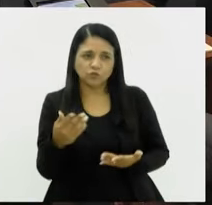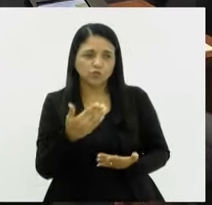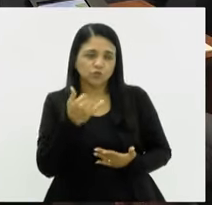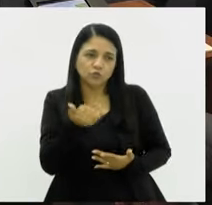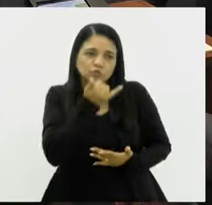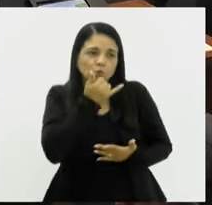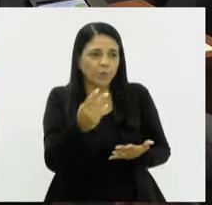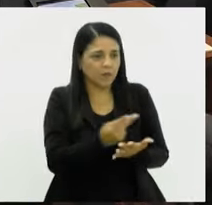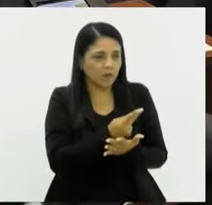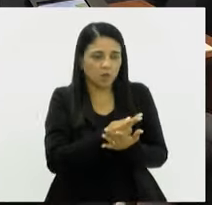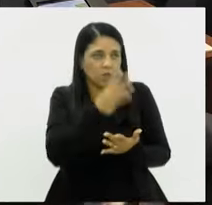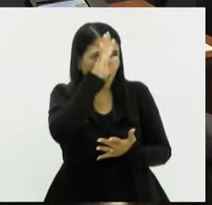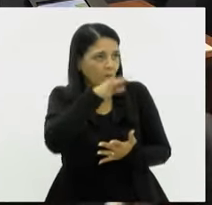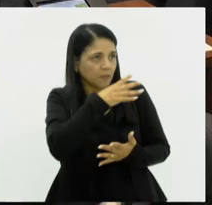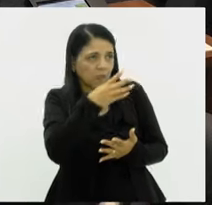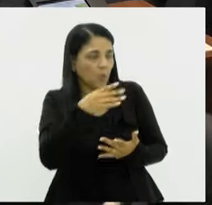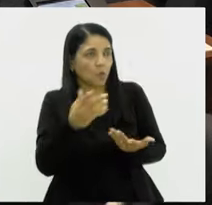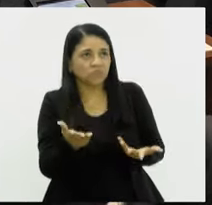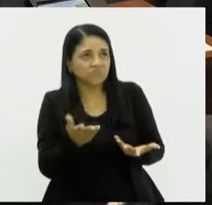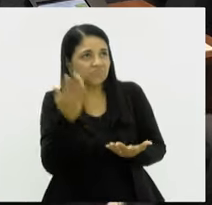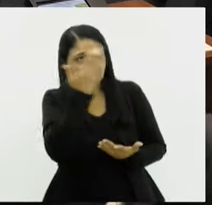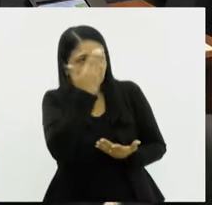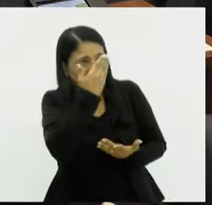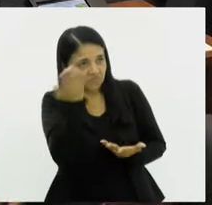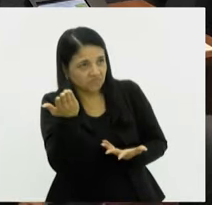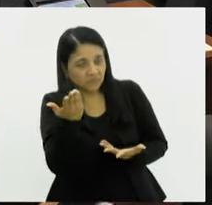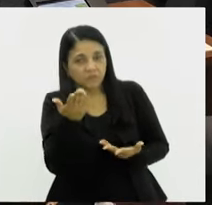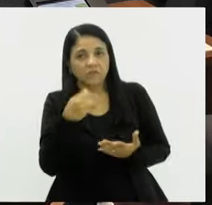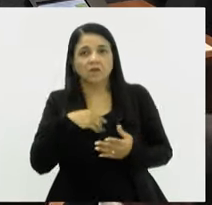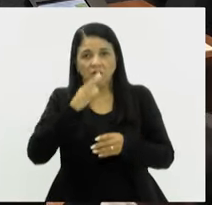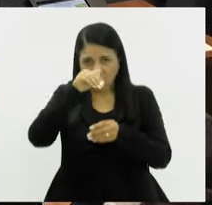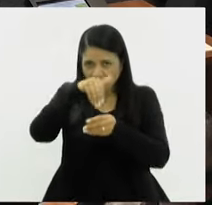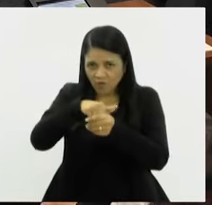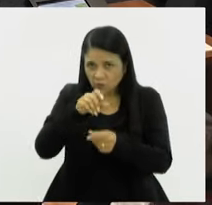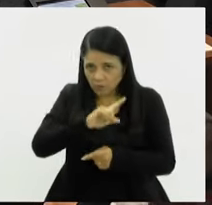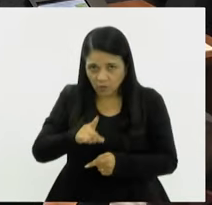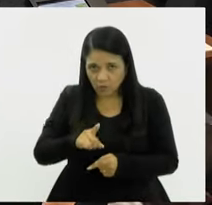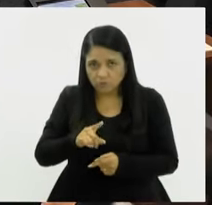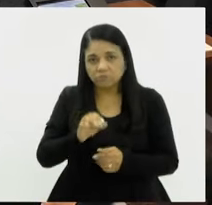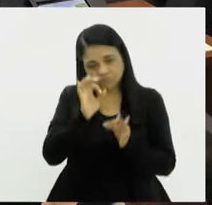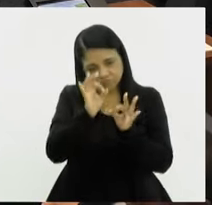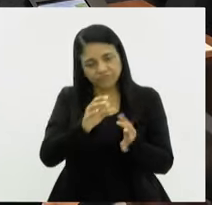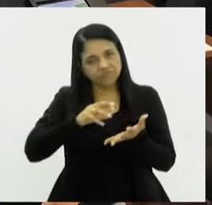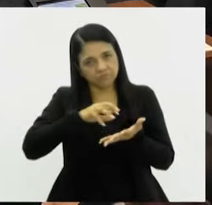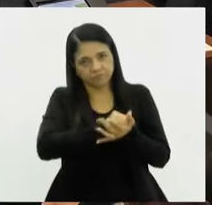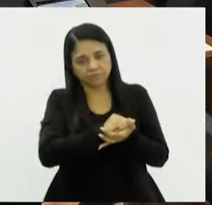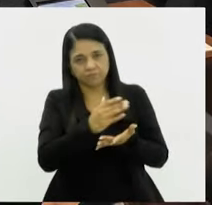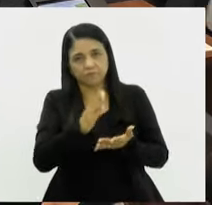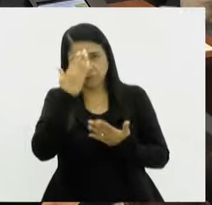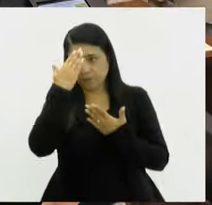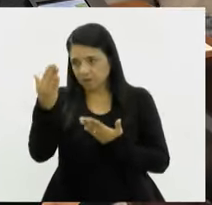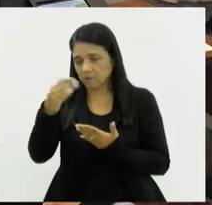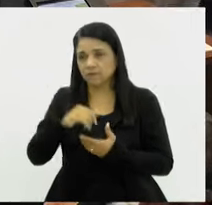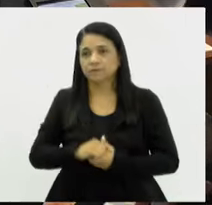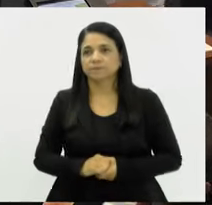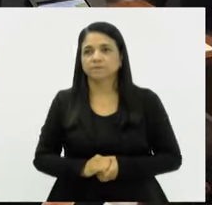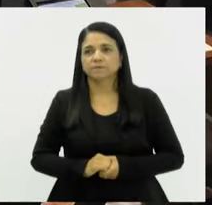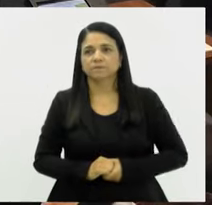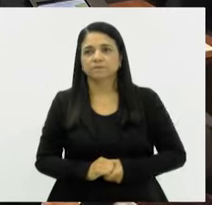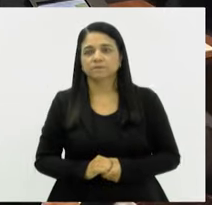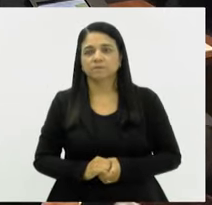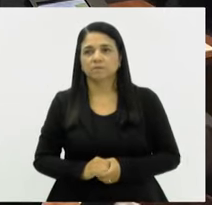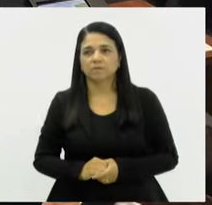aparecendo no painel. Já está agora? Mas voto não, né, deputado? Muito obrigado.